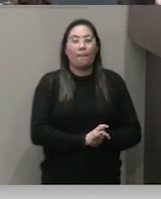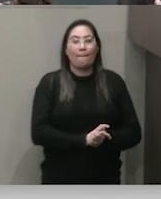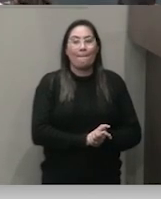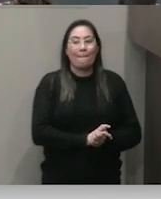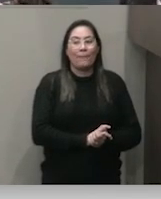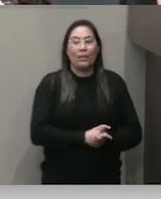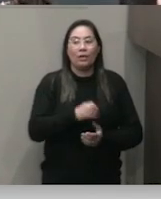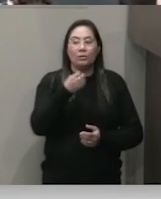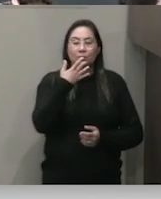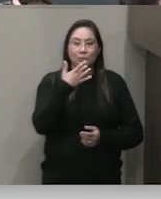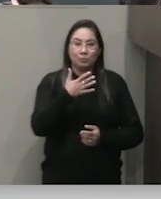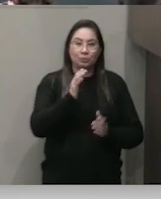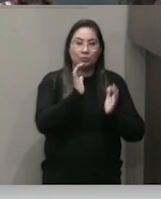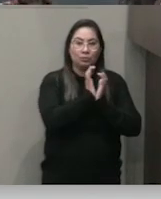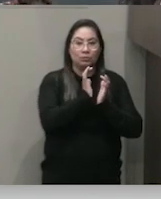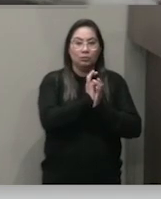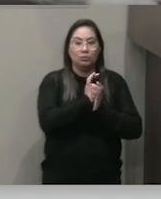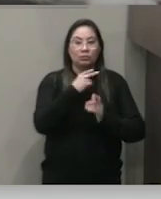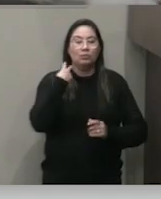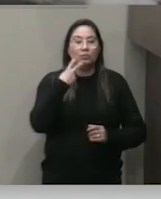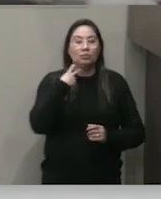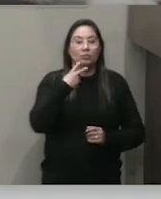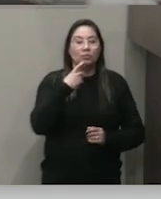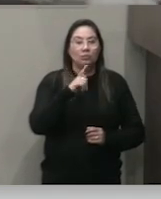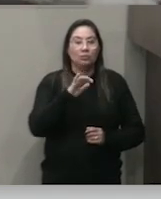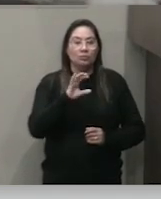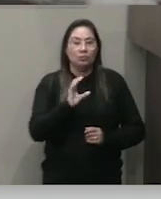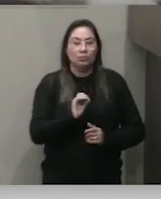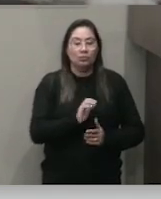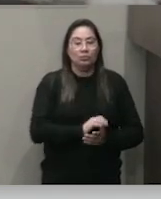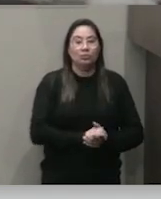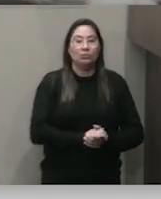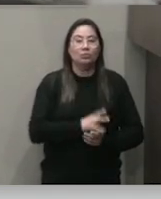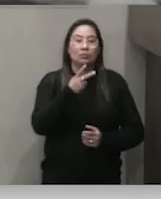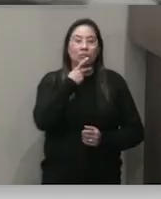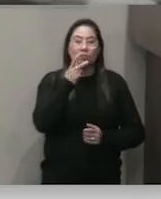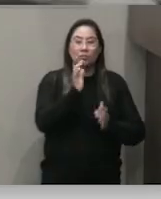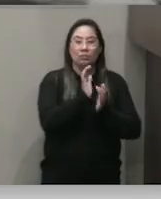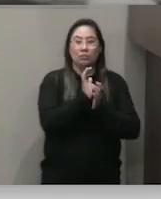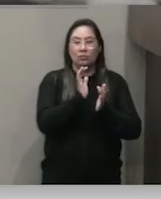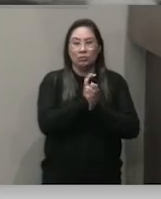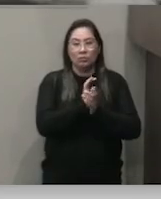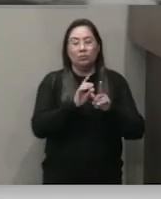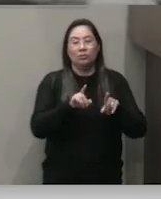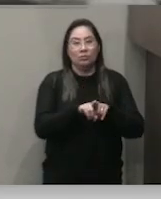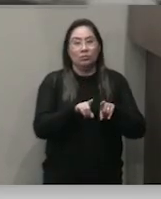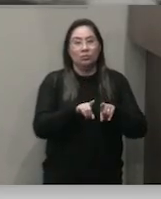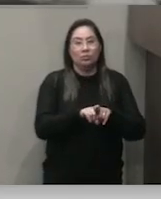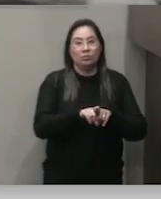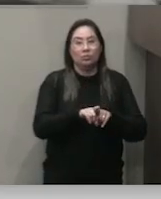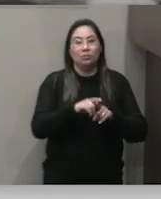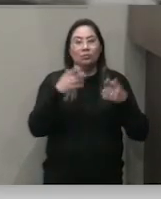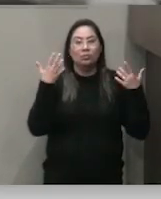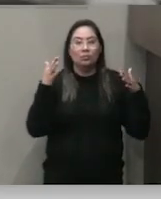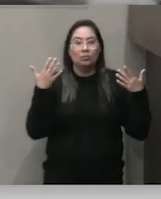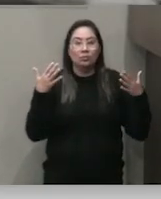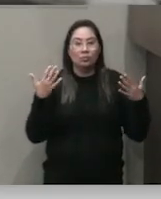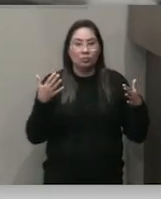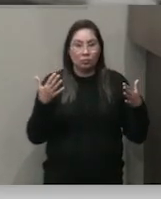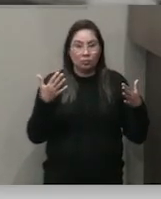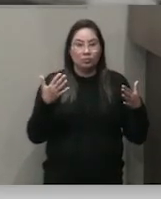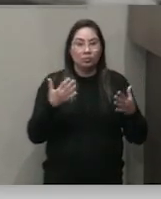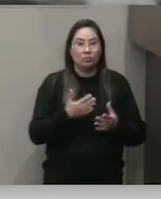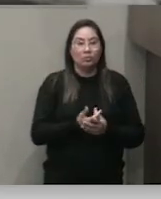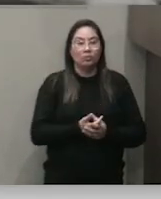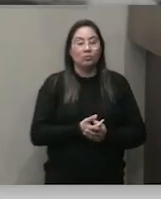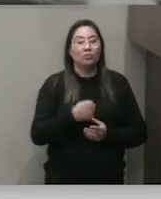Boa tarde, colega vereador Gil Krug, presidente dessa casa. Falo em nome dos colegas da bancada aí. Primeiramente, dar os parabéns